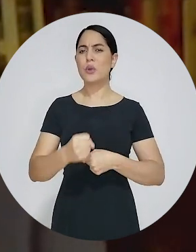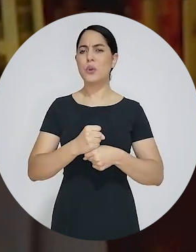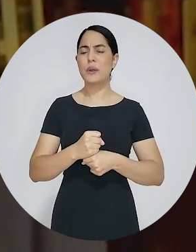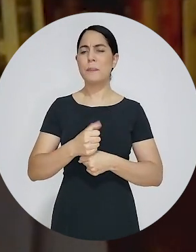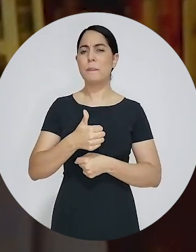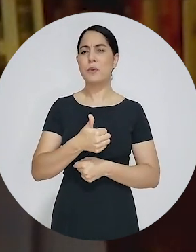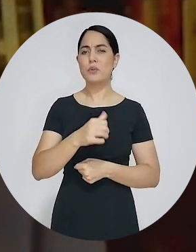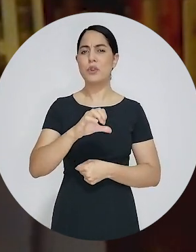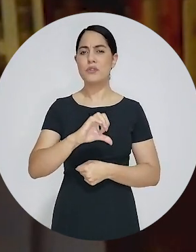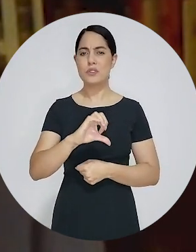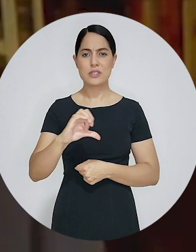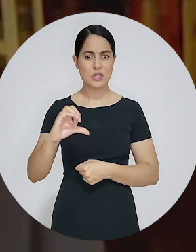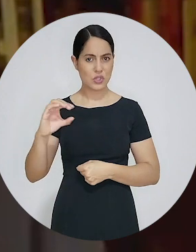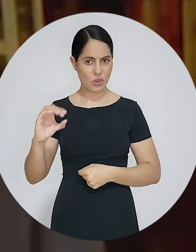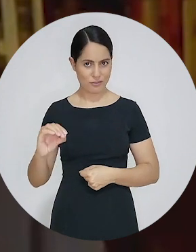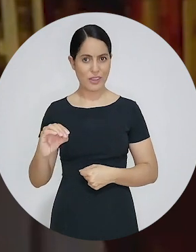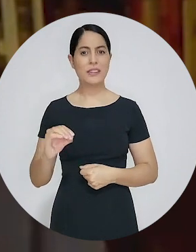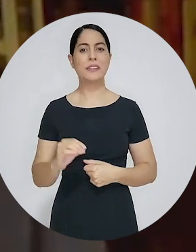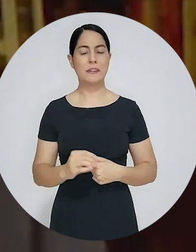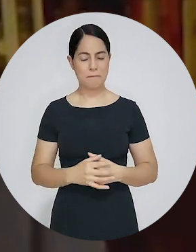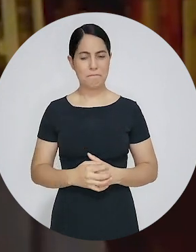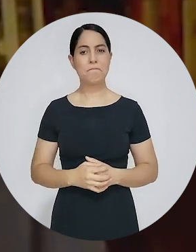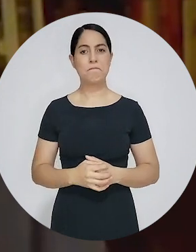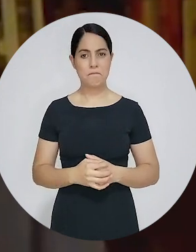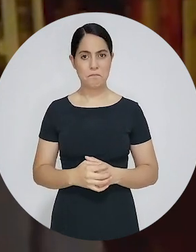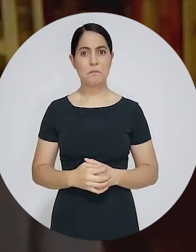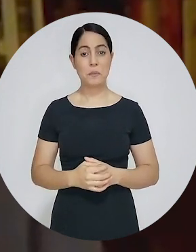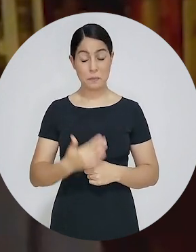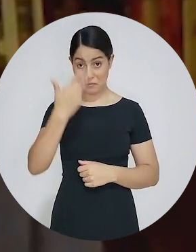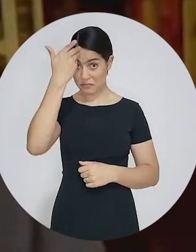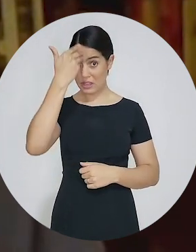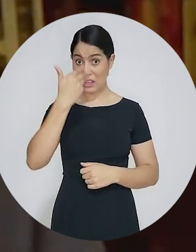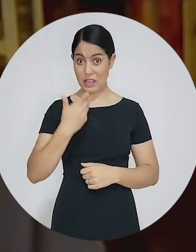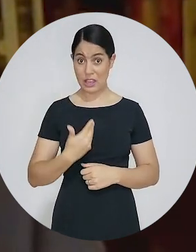novembro de 1990, fruto de um